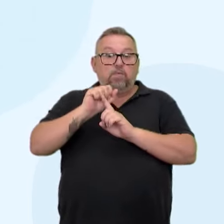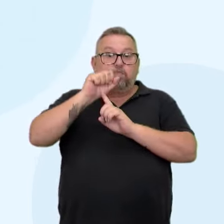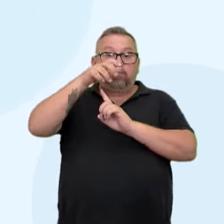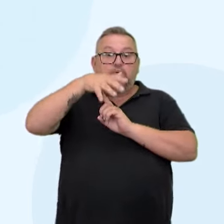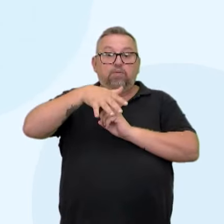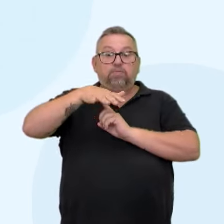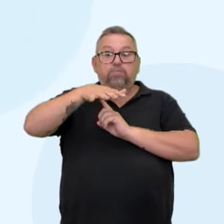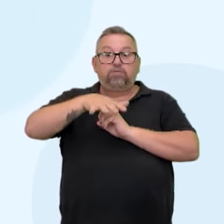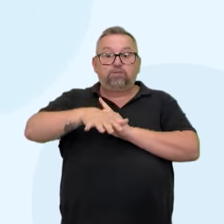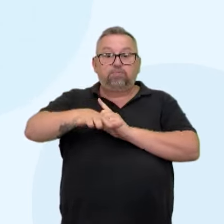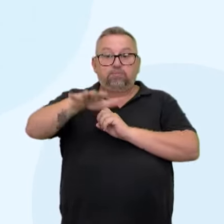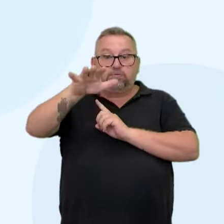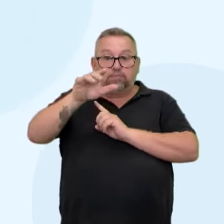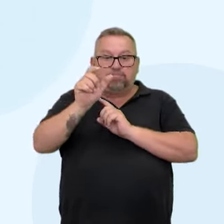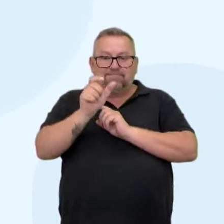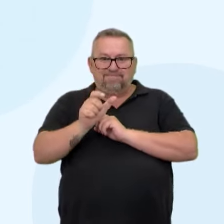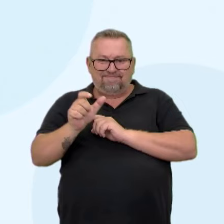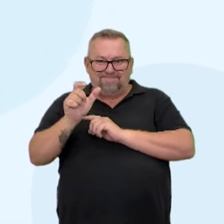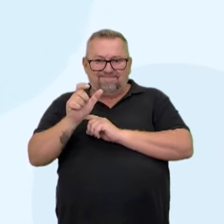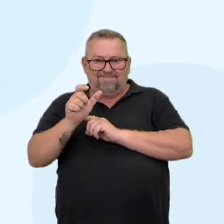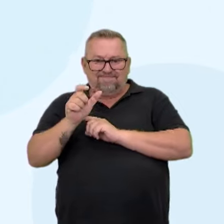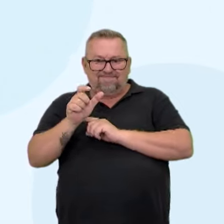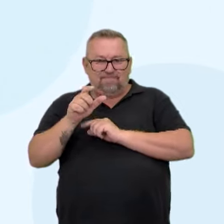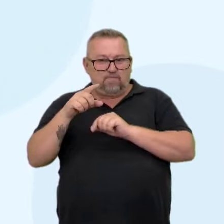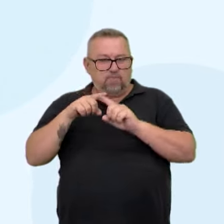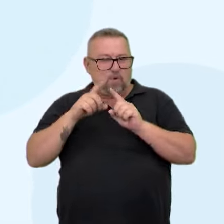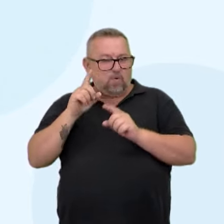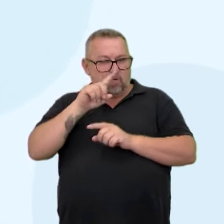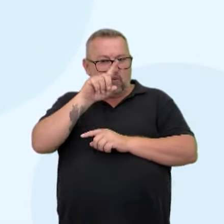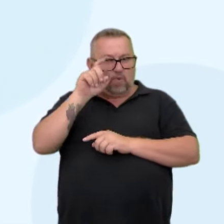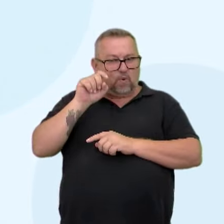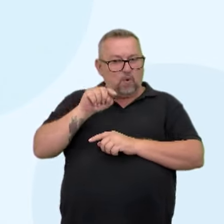propagação de notícias parciais,